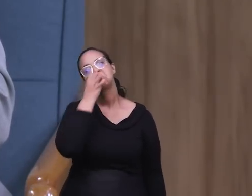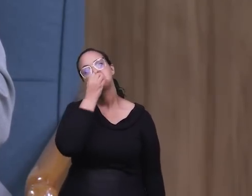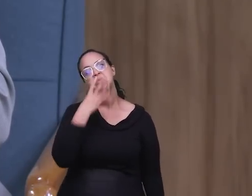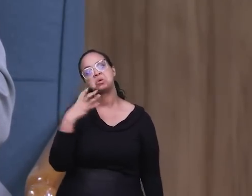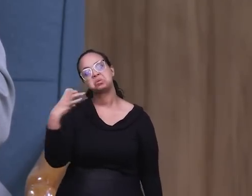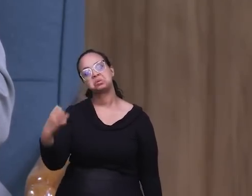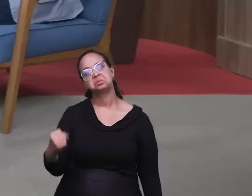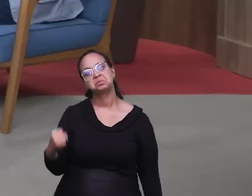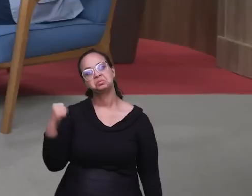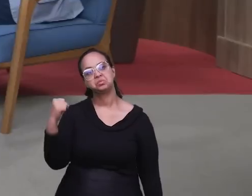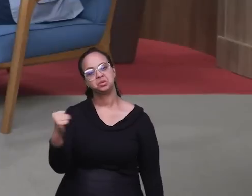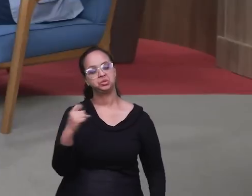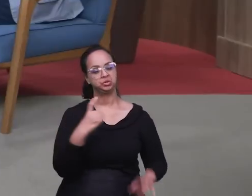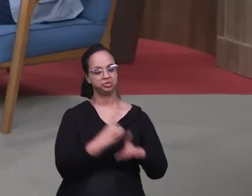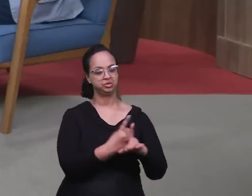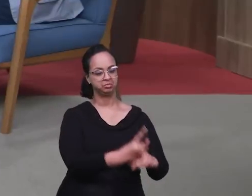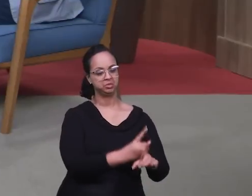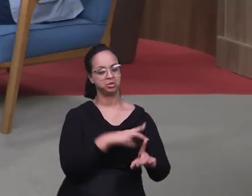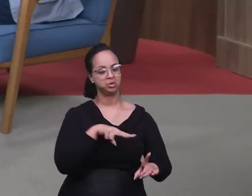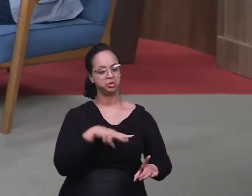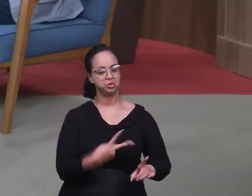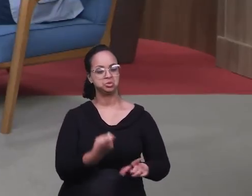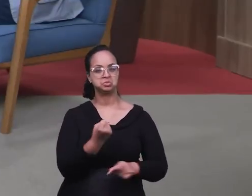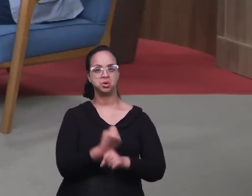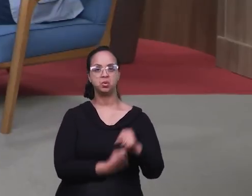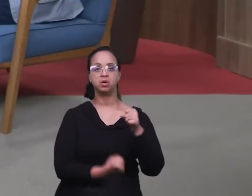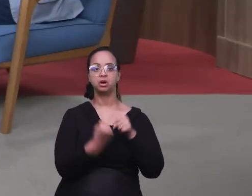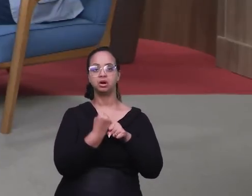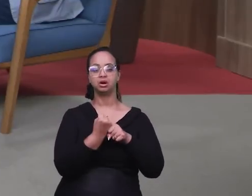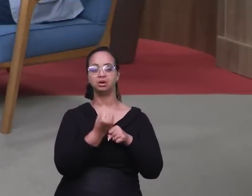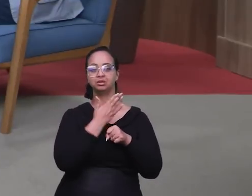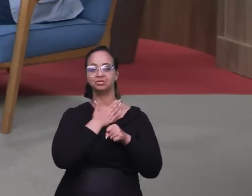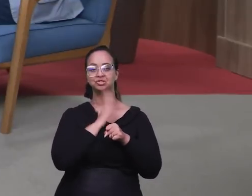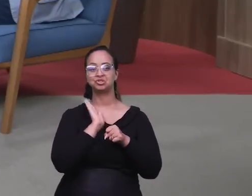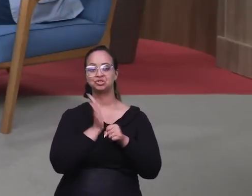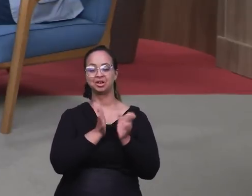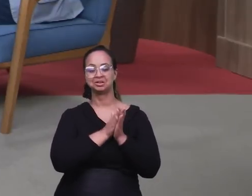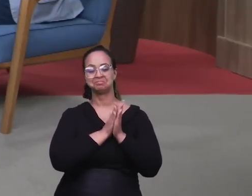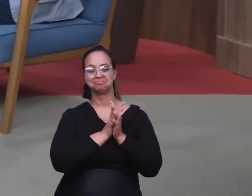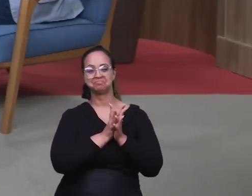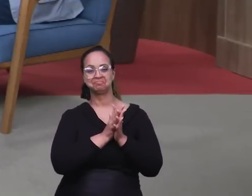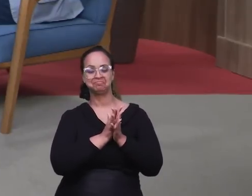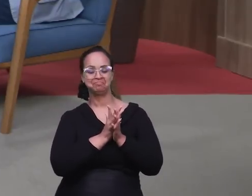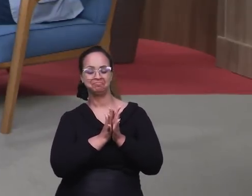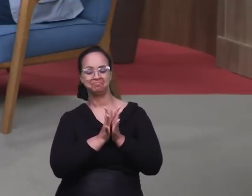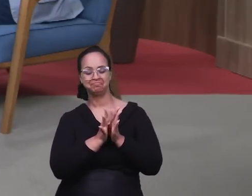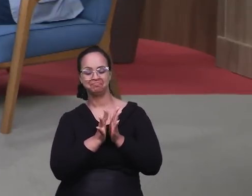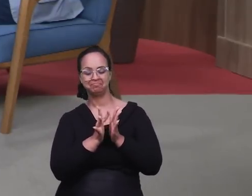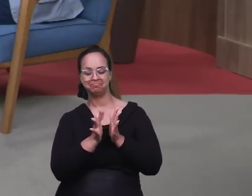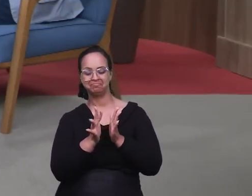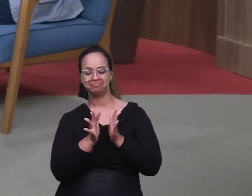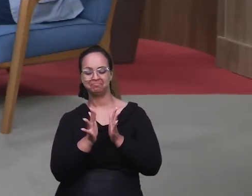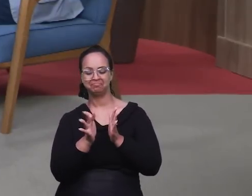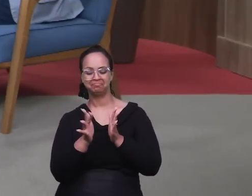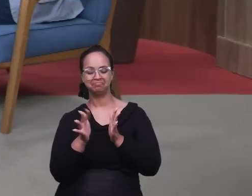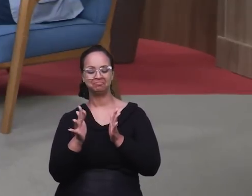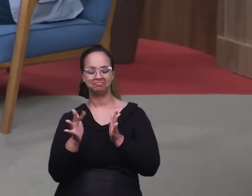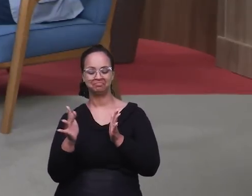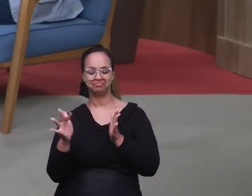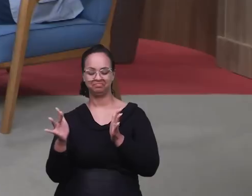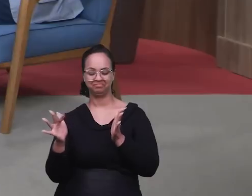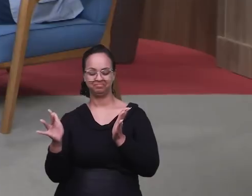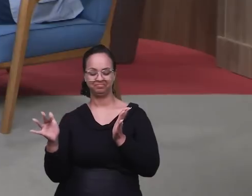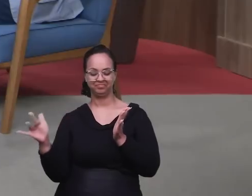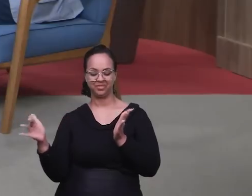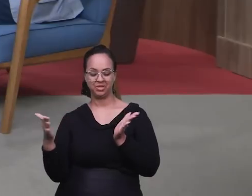pastor dos discípulos há 2000 anos atrás, ele é o bom pastor de toda a história da igreja ao longo desse período, ele é o